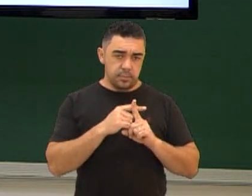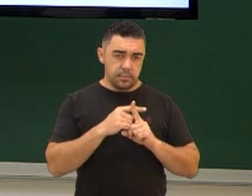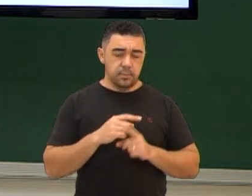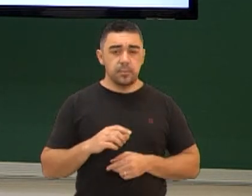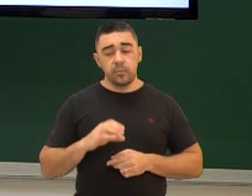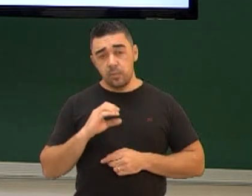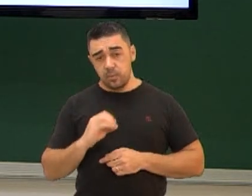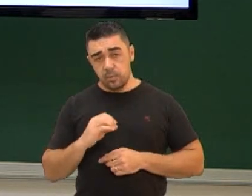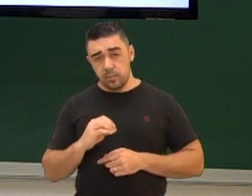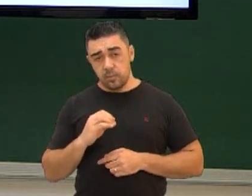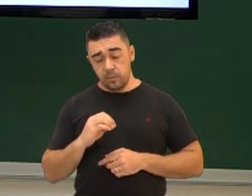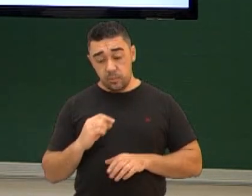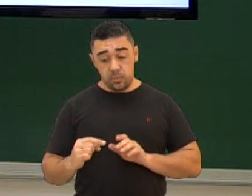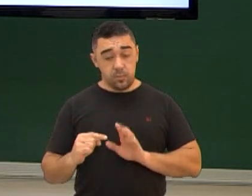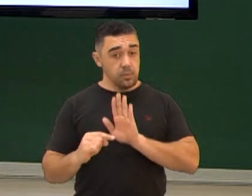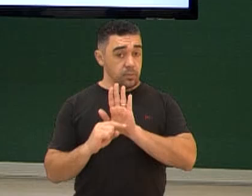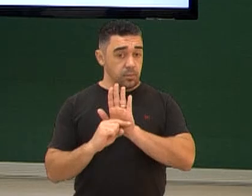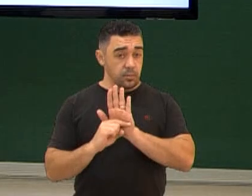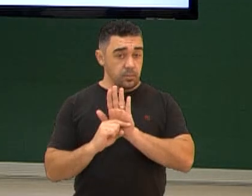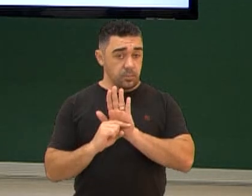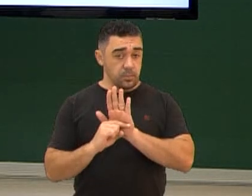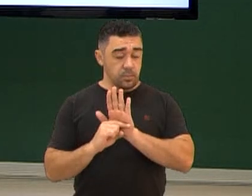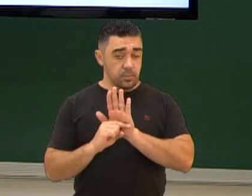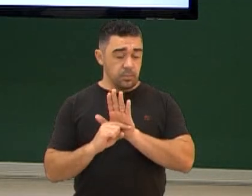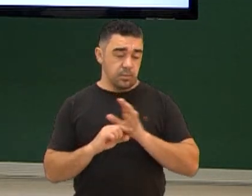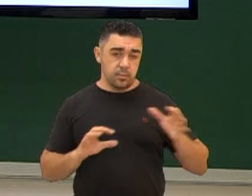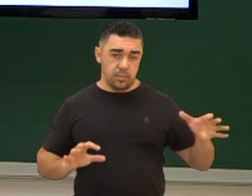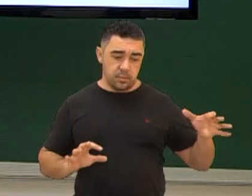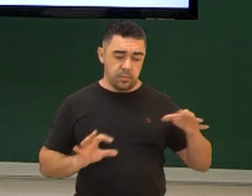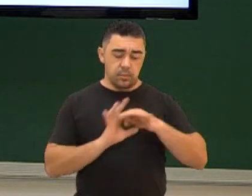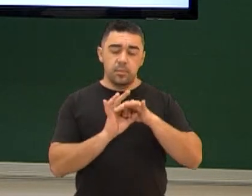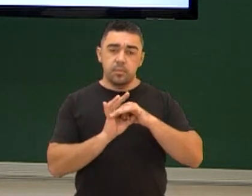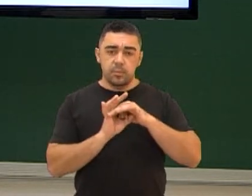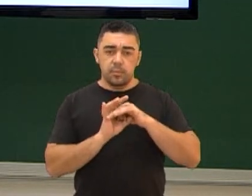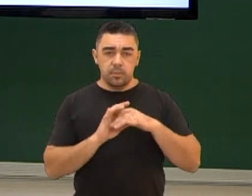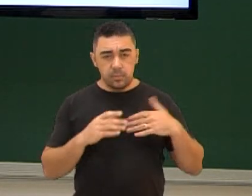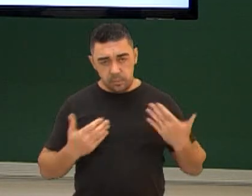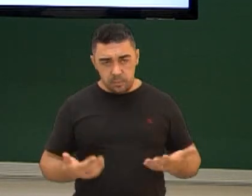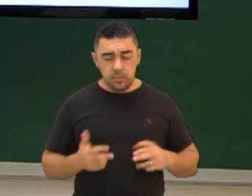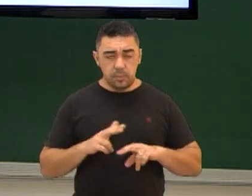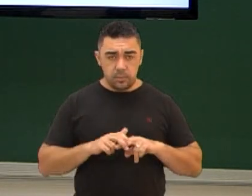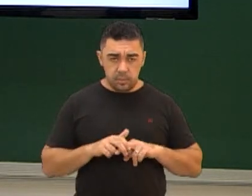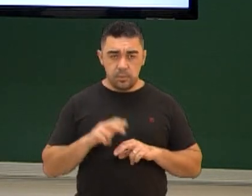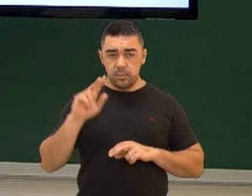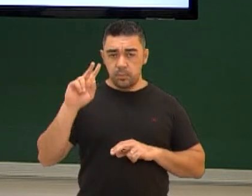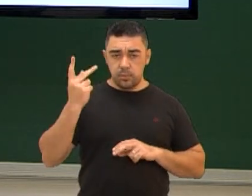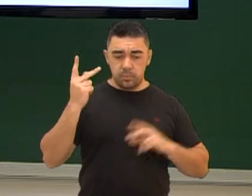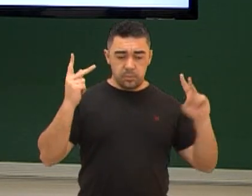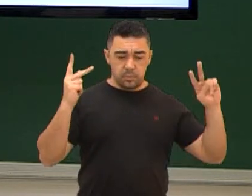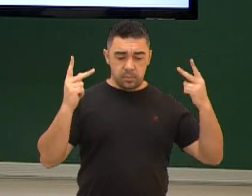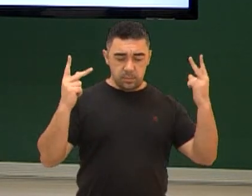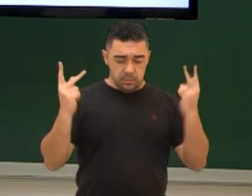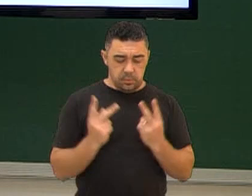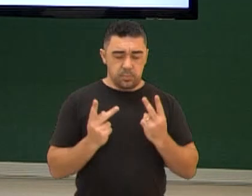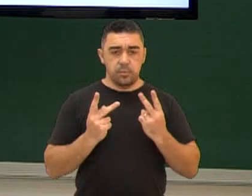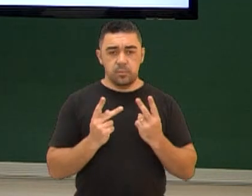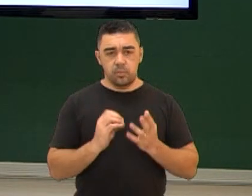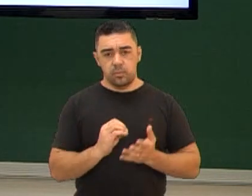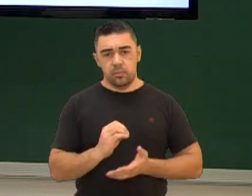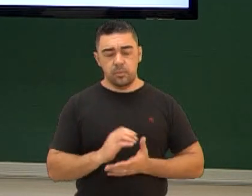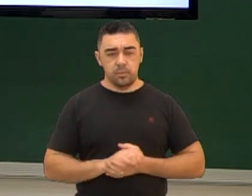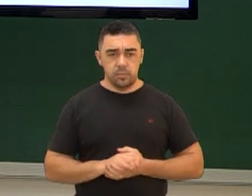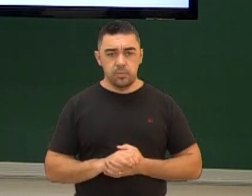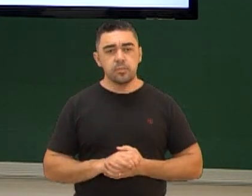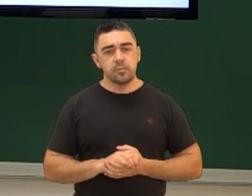eletropositivo. Enquanto o oxigênio, uma tendência é ser eletronegativo, né? Mais negativo. Então,